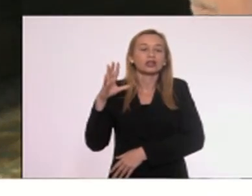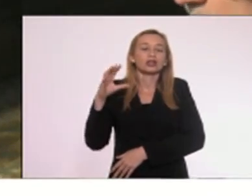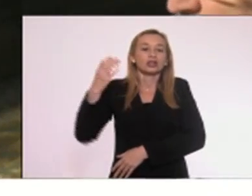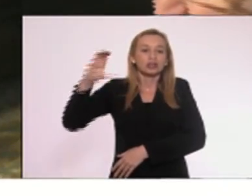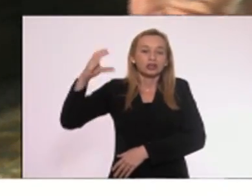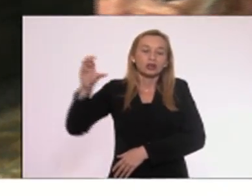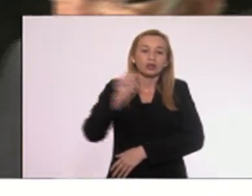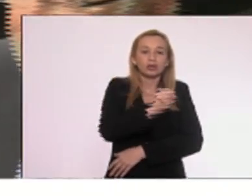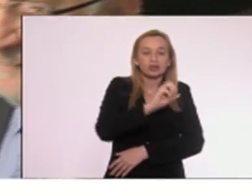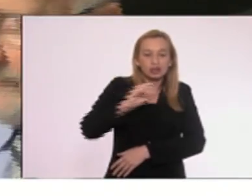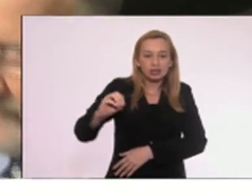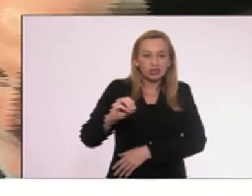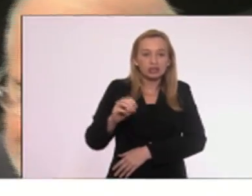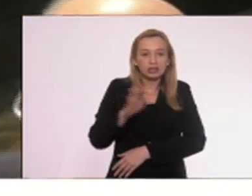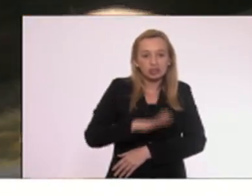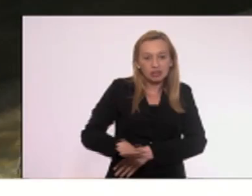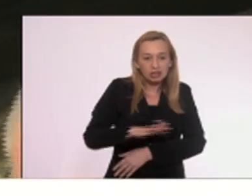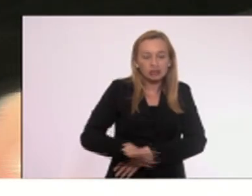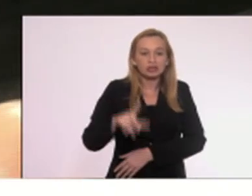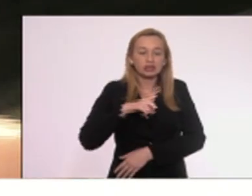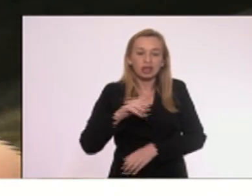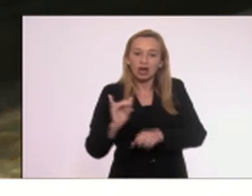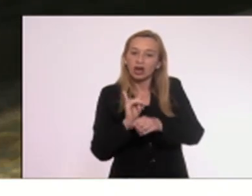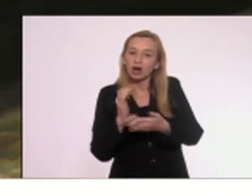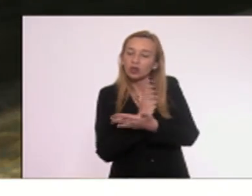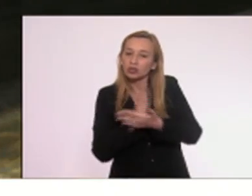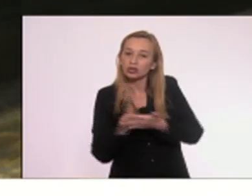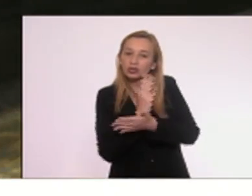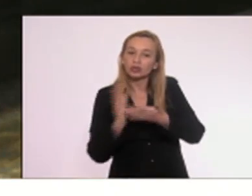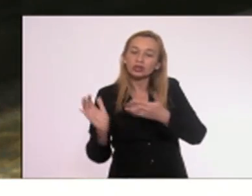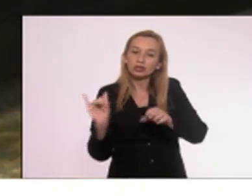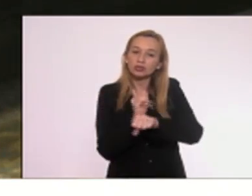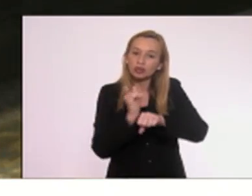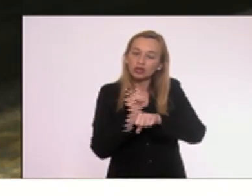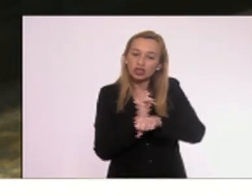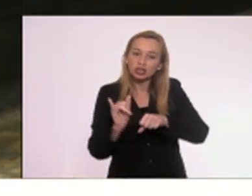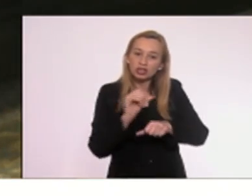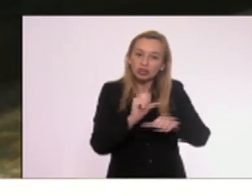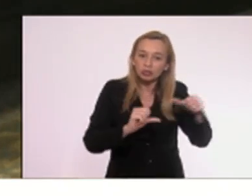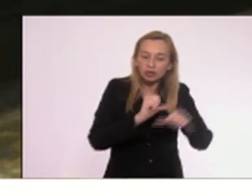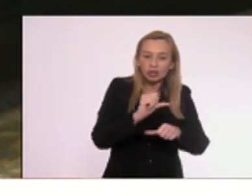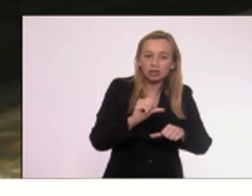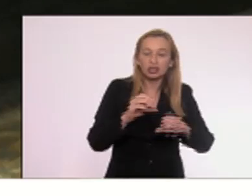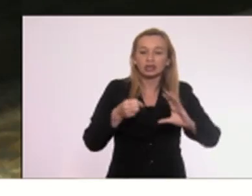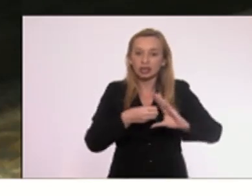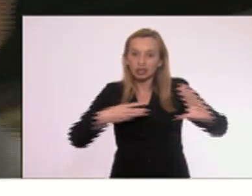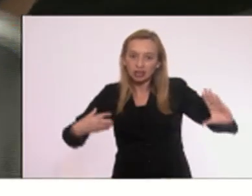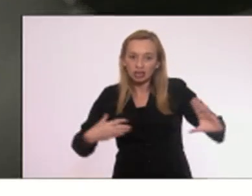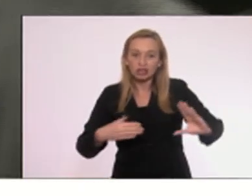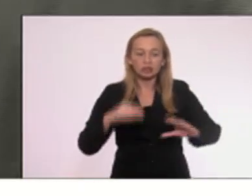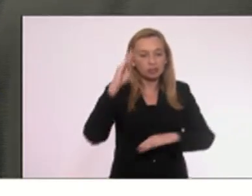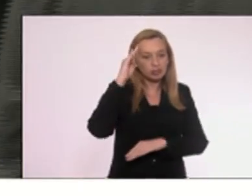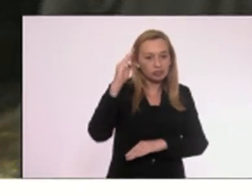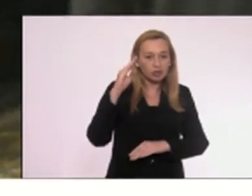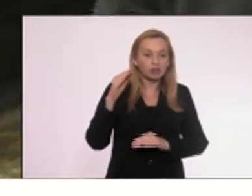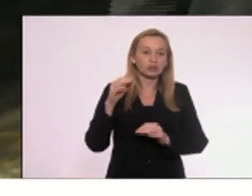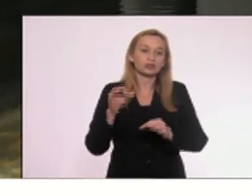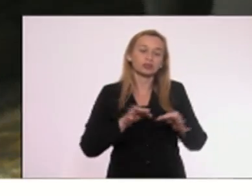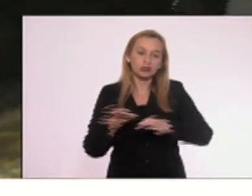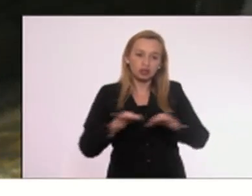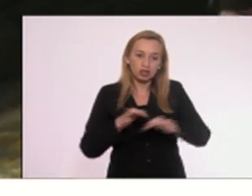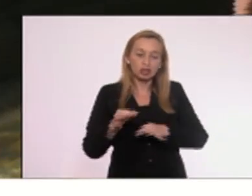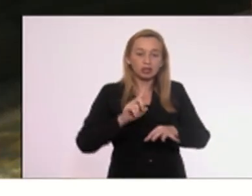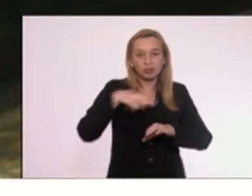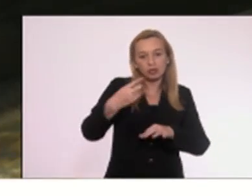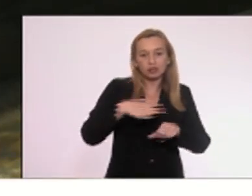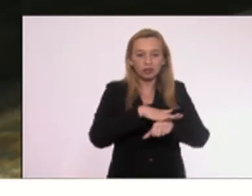crianças, e tem algumas coisas nos projetos que estão alterando totalmente a característica inicial do projeto. Então, a gente vai mais tarde, vamos conversar com